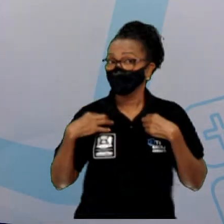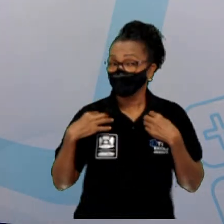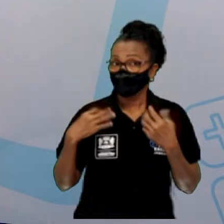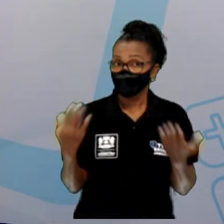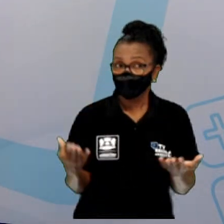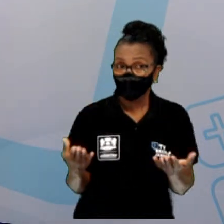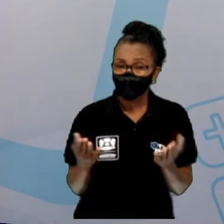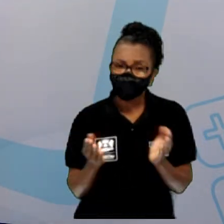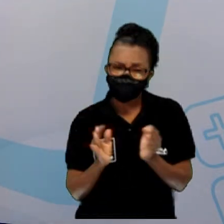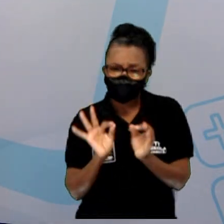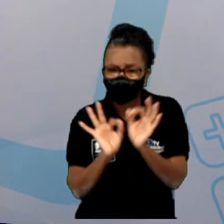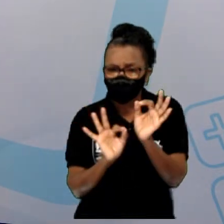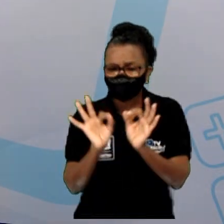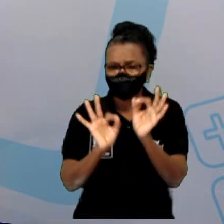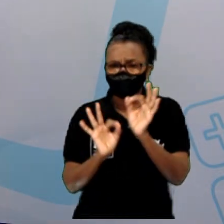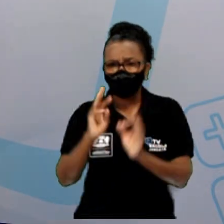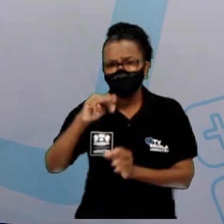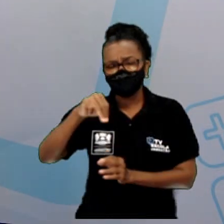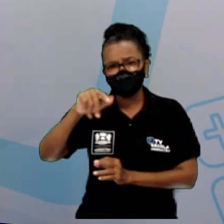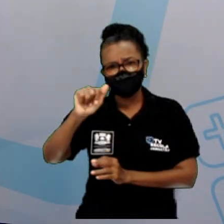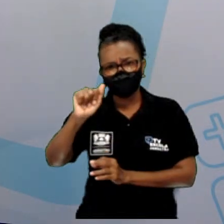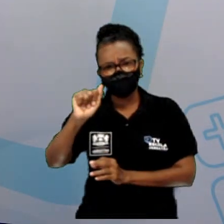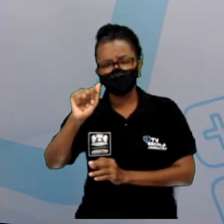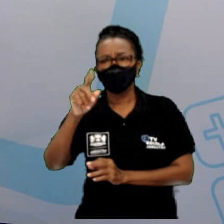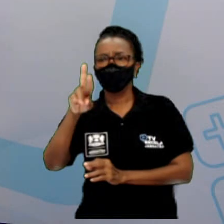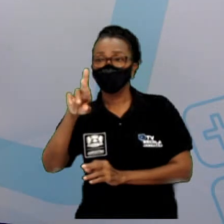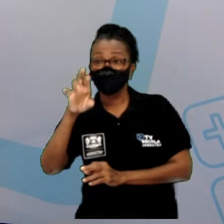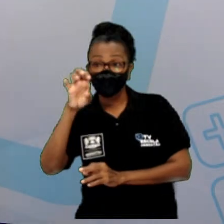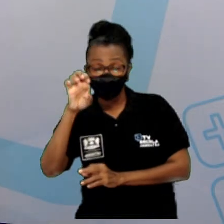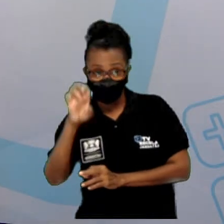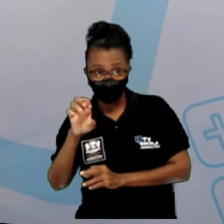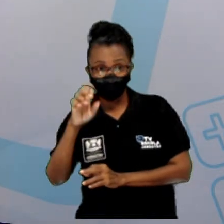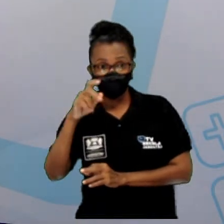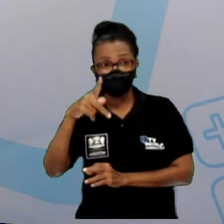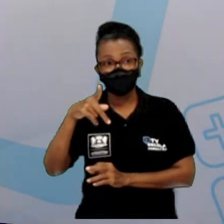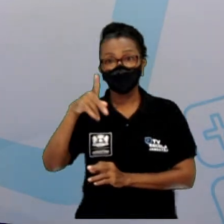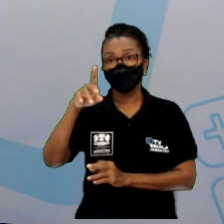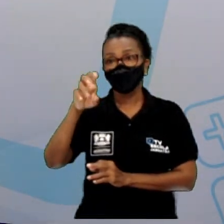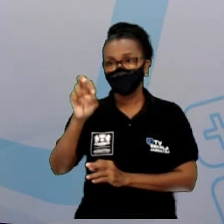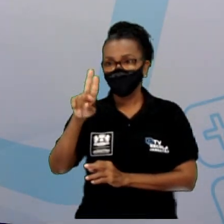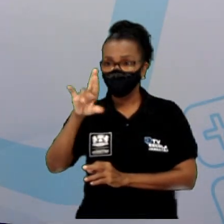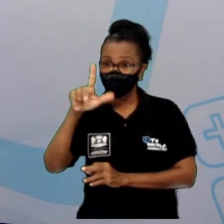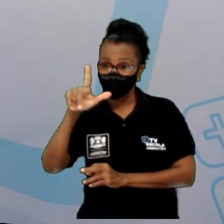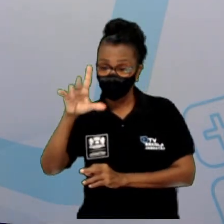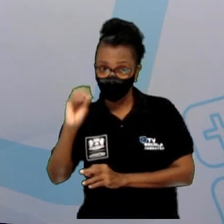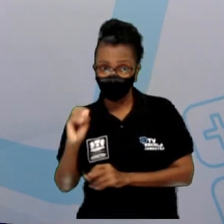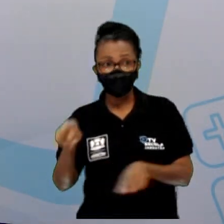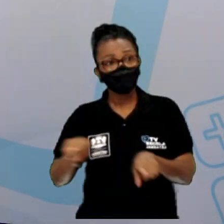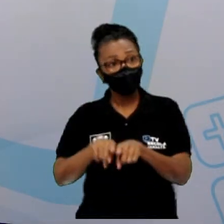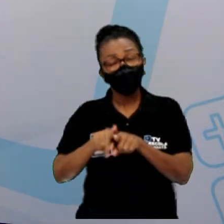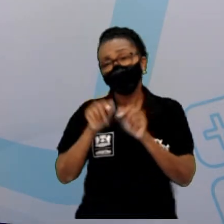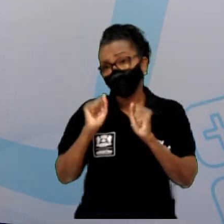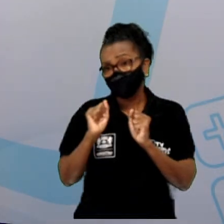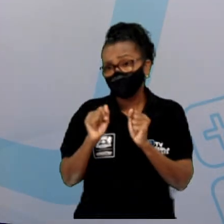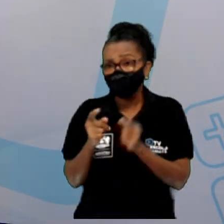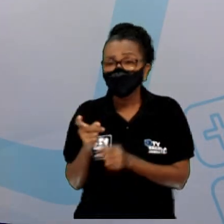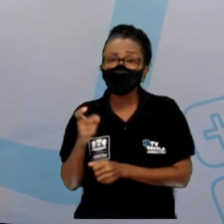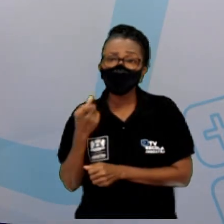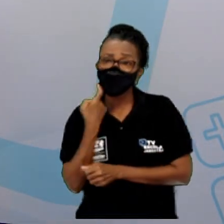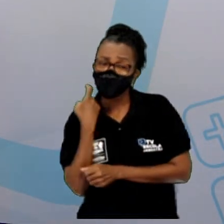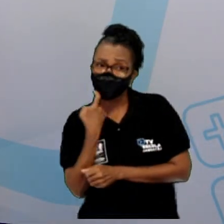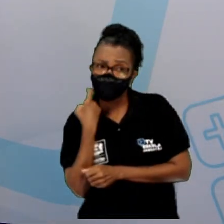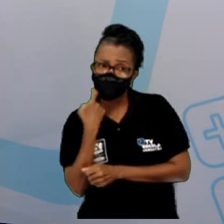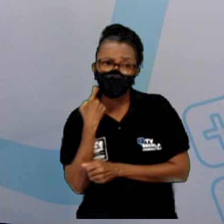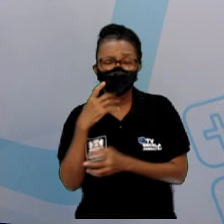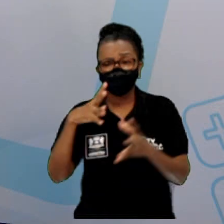desse santinho aqui, feito de madrepérola. Mas eu também poderia fazer um peixe de madrepérola, de plástico, ou